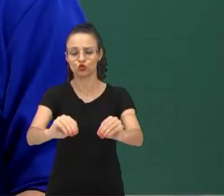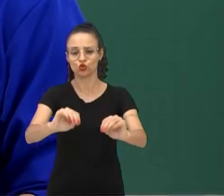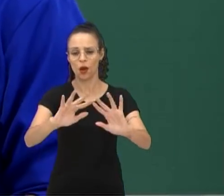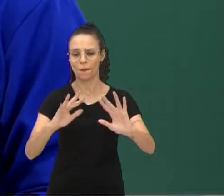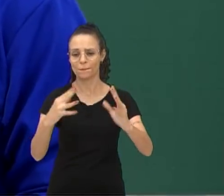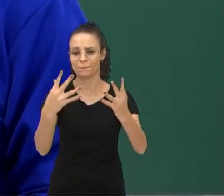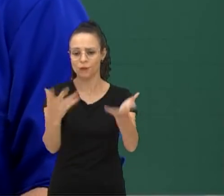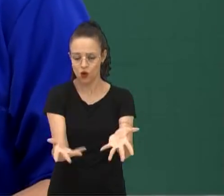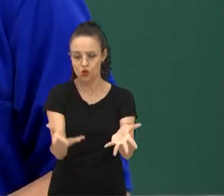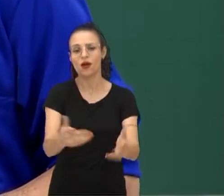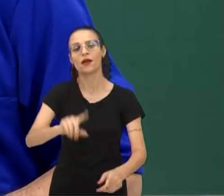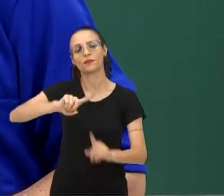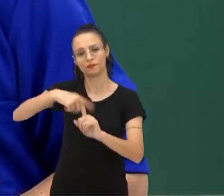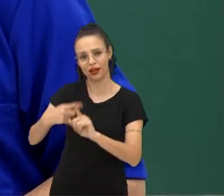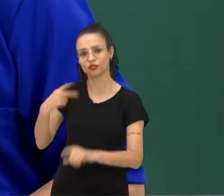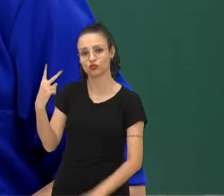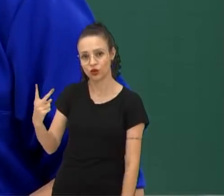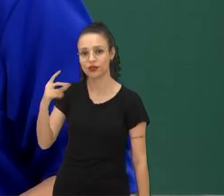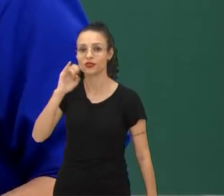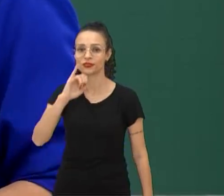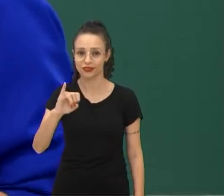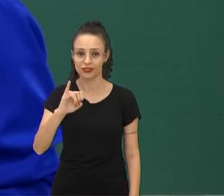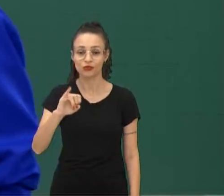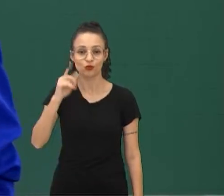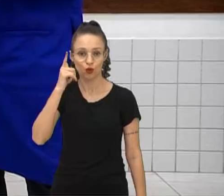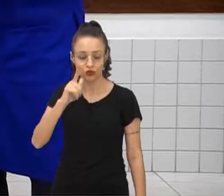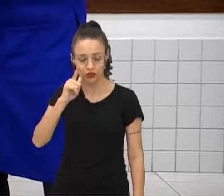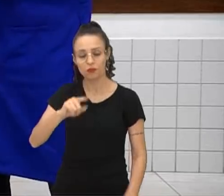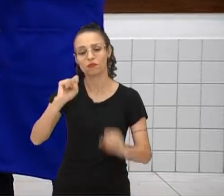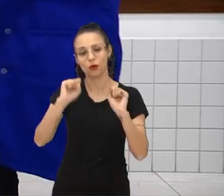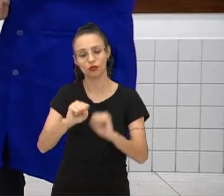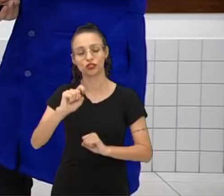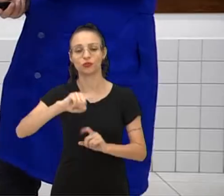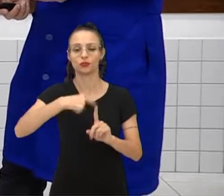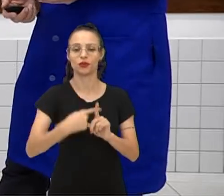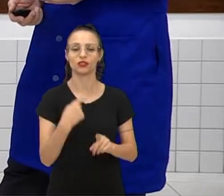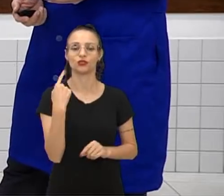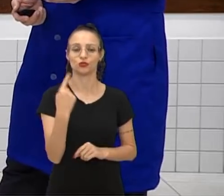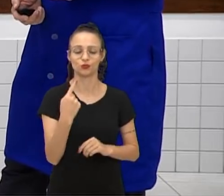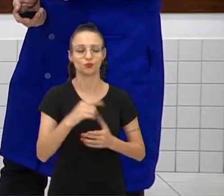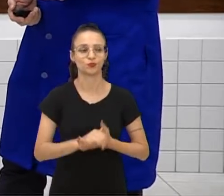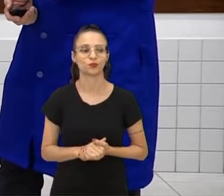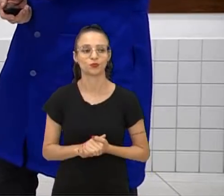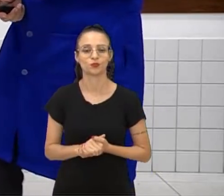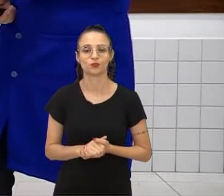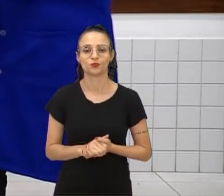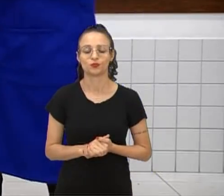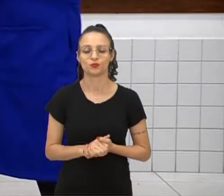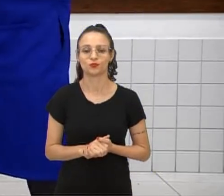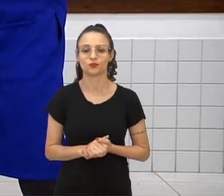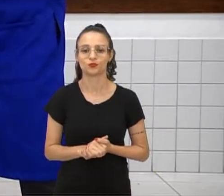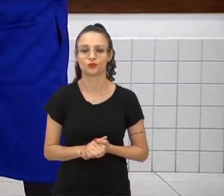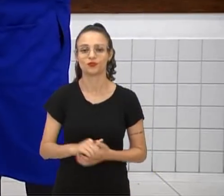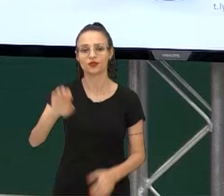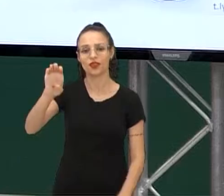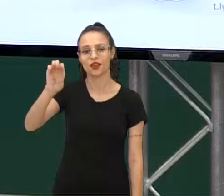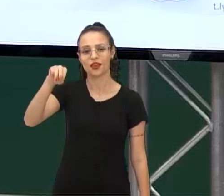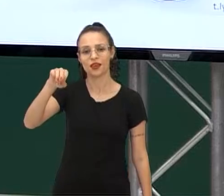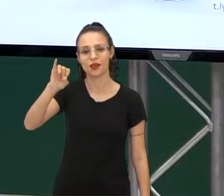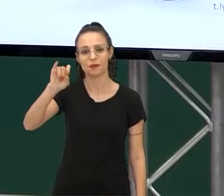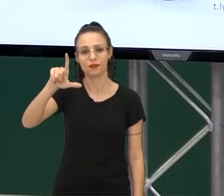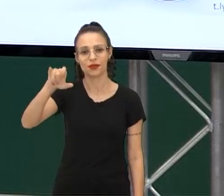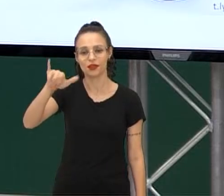arremessos. Se conseguiu o spare, terá 1 arremesso somente. Então, aqui a aluna Emily Fernandes falou que